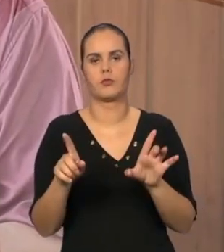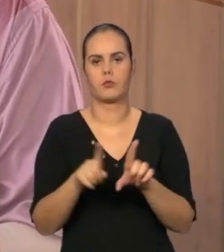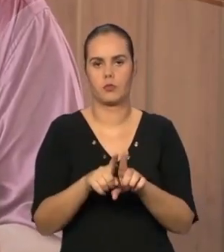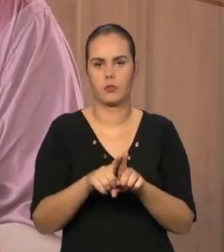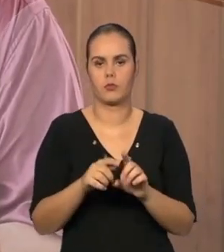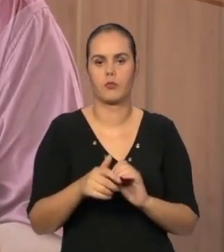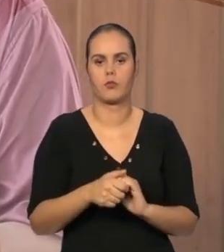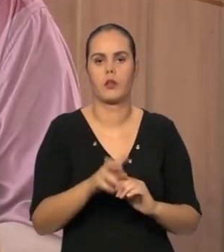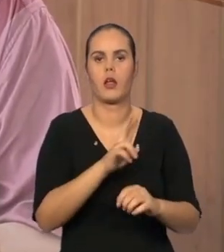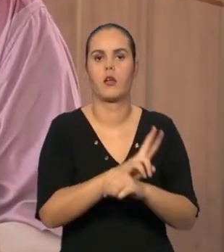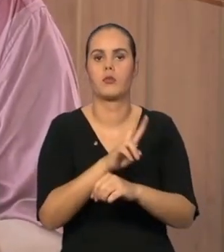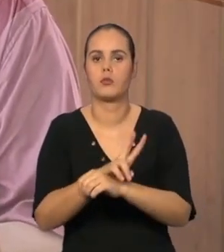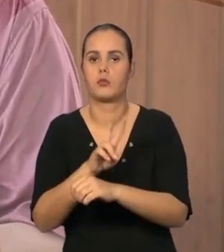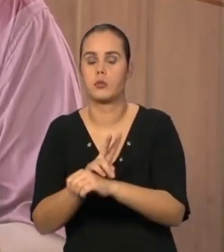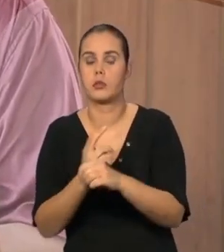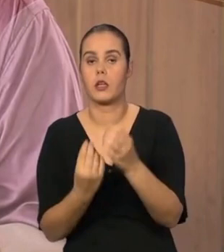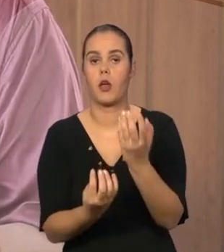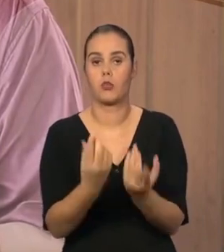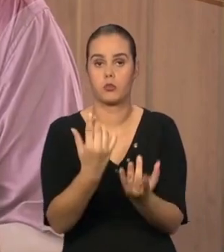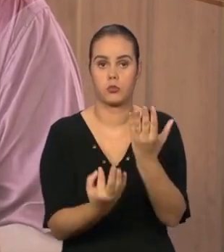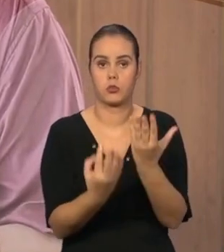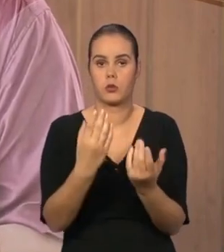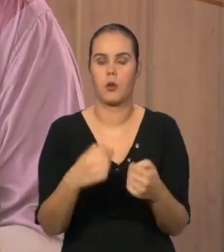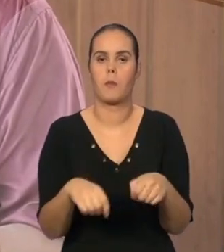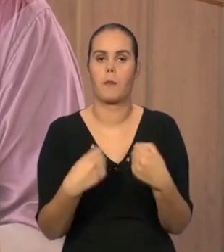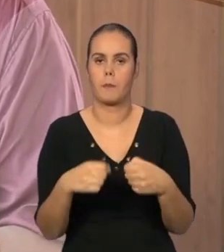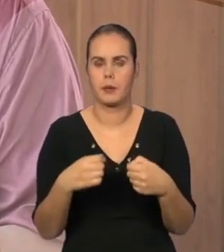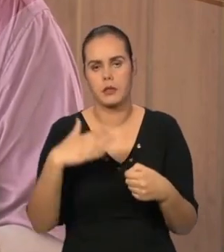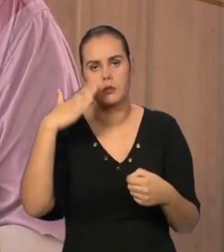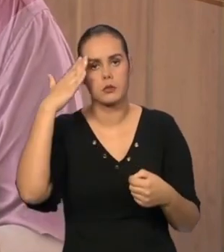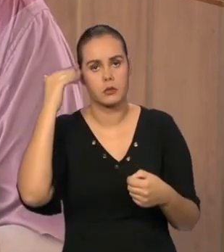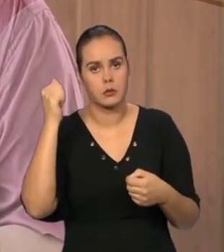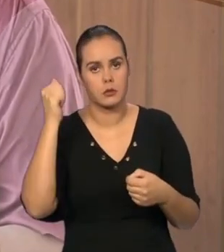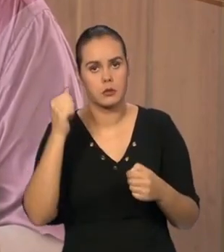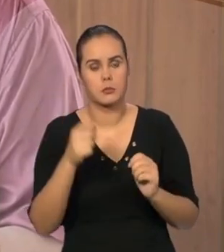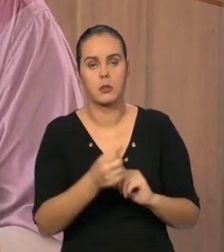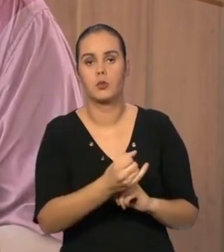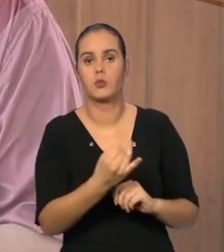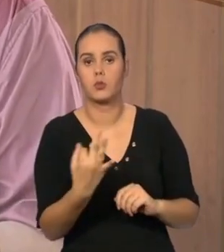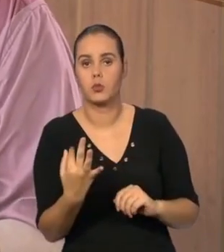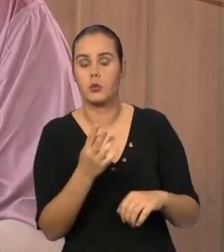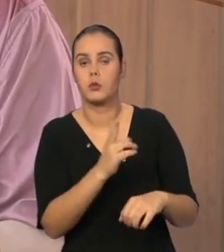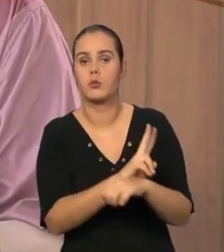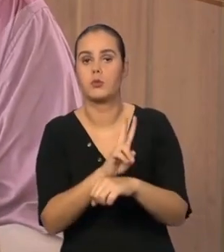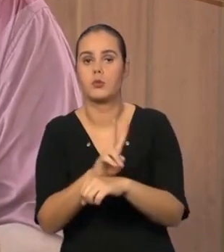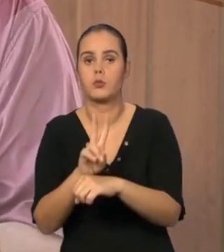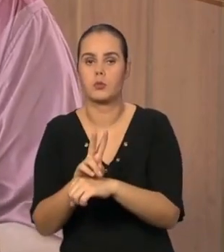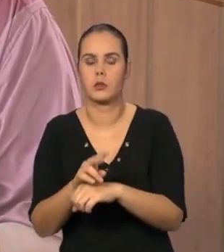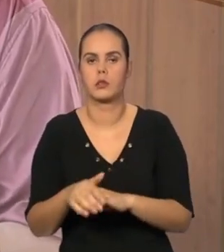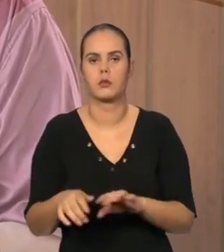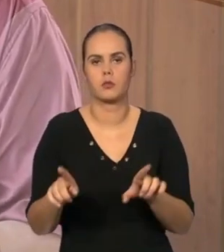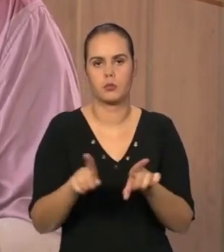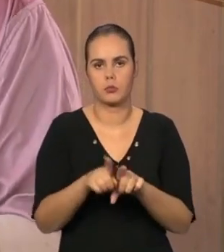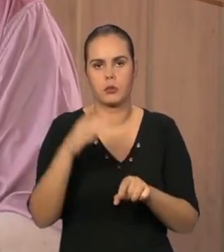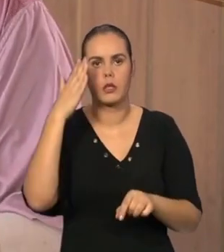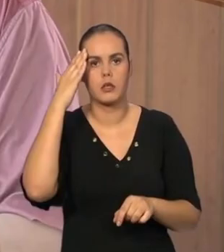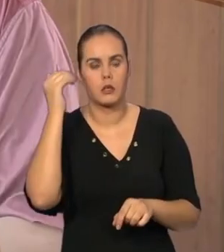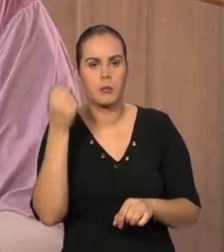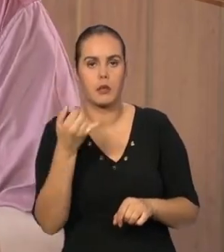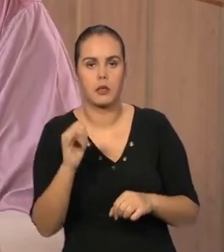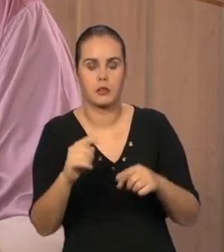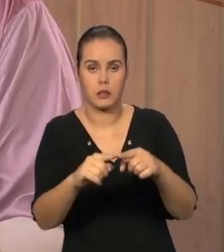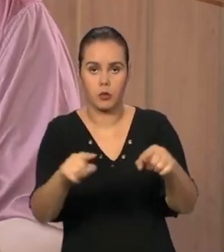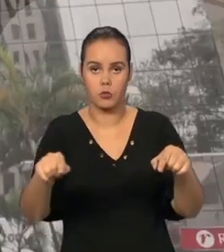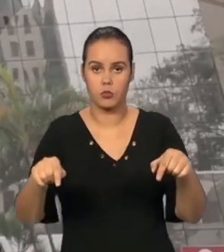de proteção de incêndio, que eu também preciso saber o quanto que eu vou reservar de proteção e saber se esse reservatório vai